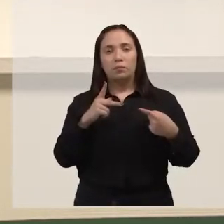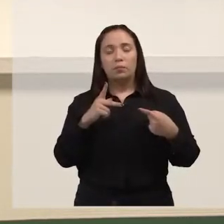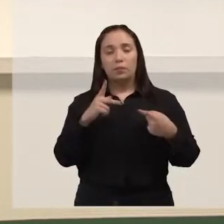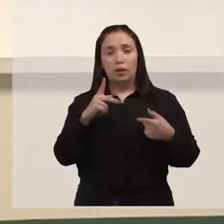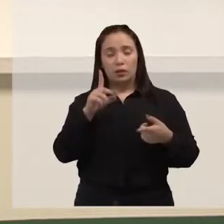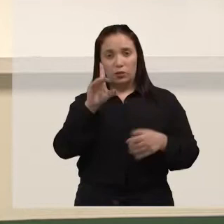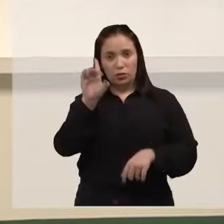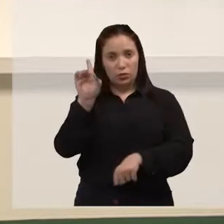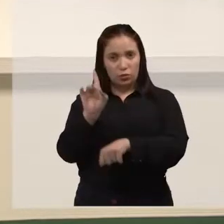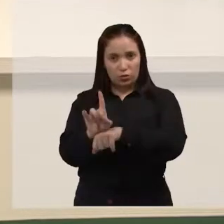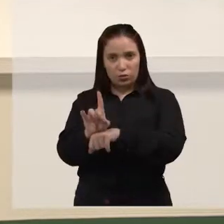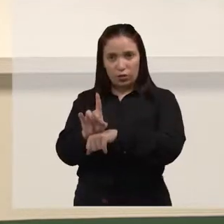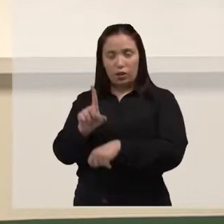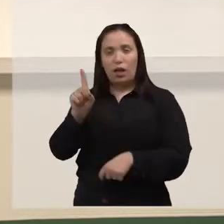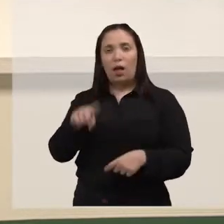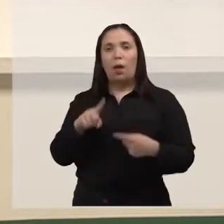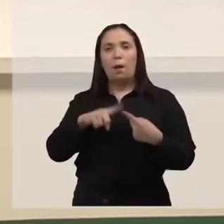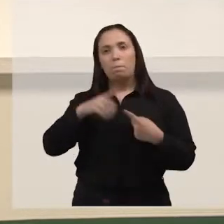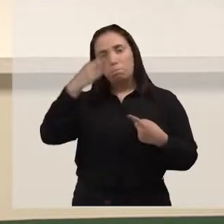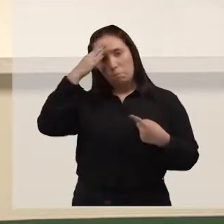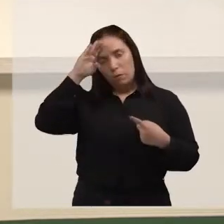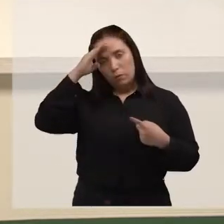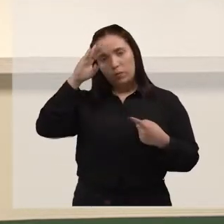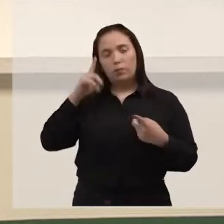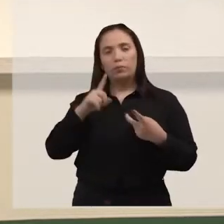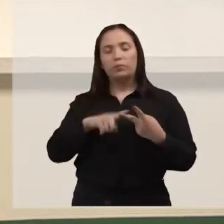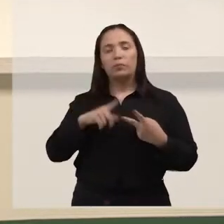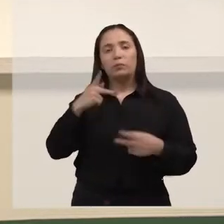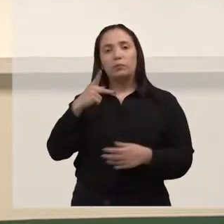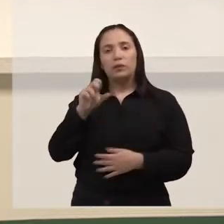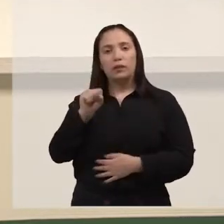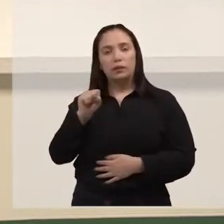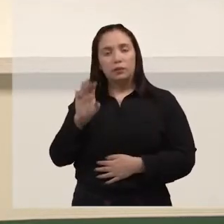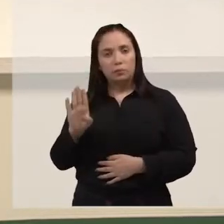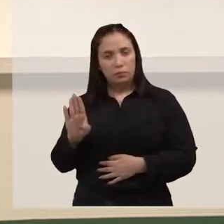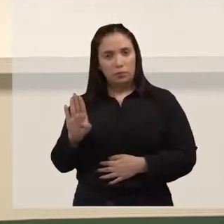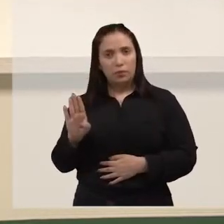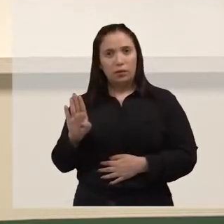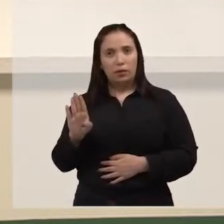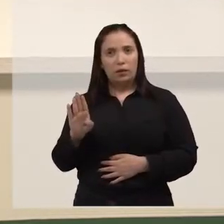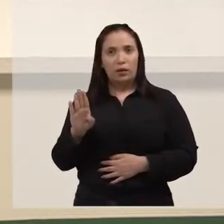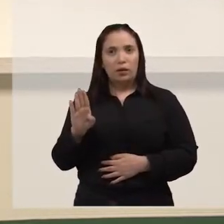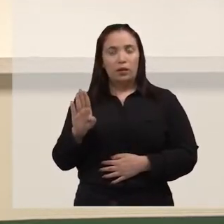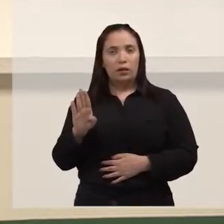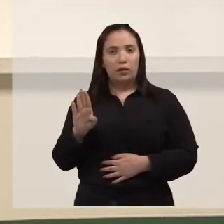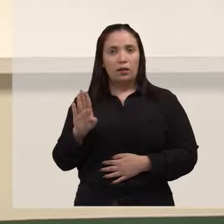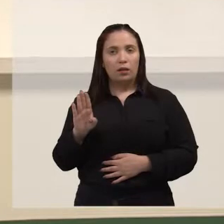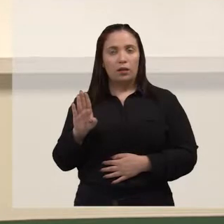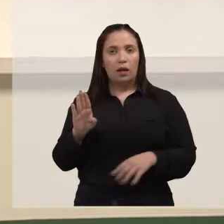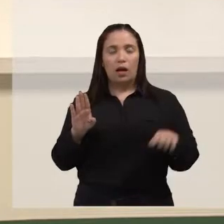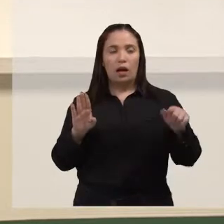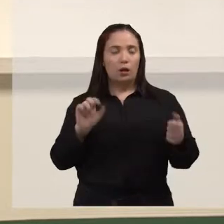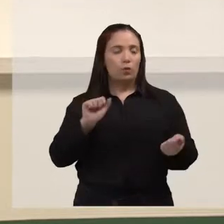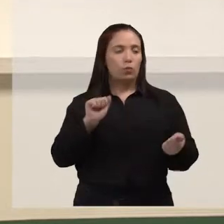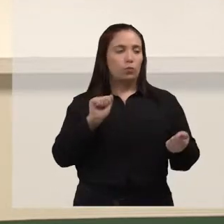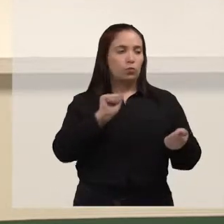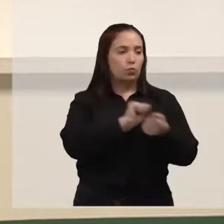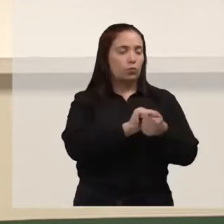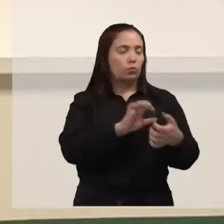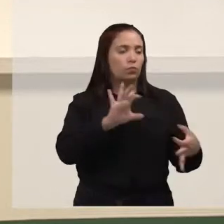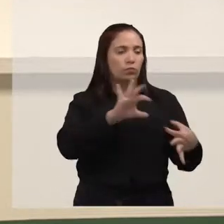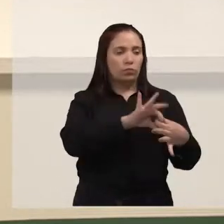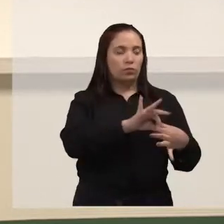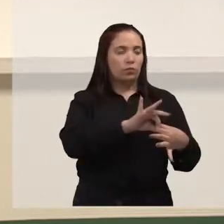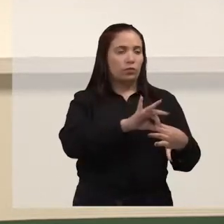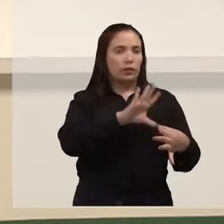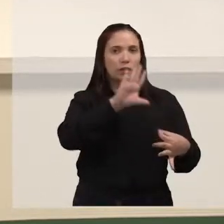direita está o Bolsonaro. Né? Aí tem o PSB, que é o partido de esquerda. Que não vai se juntar... E centro-esquerda que não se junta nem PT, a